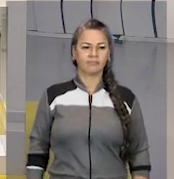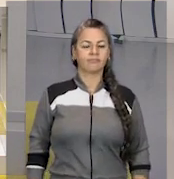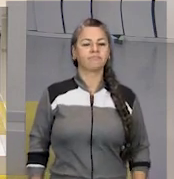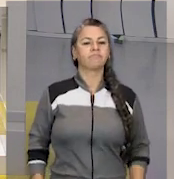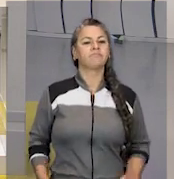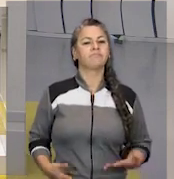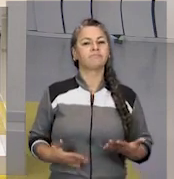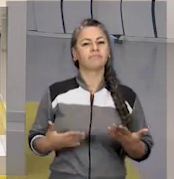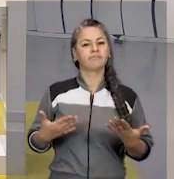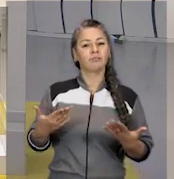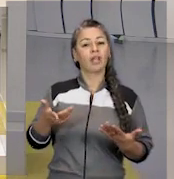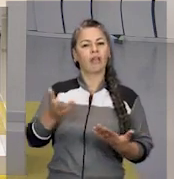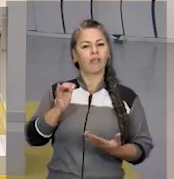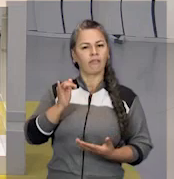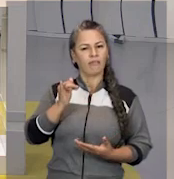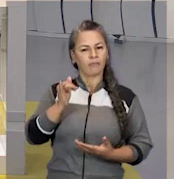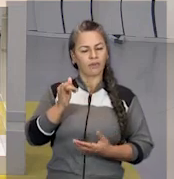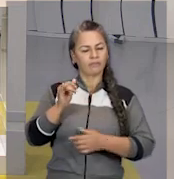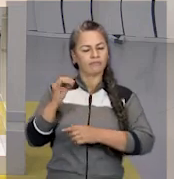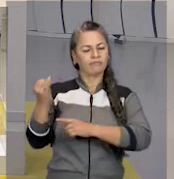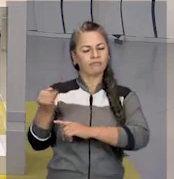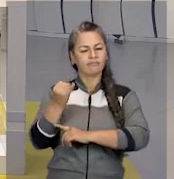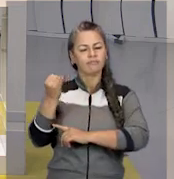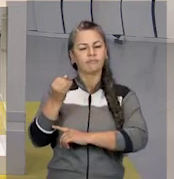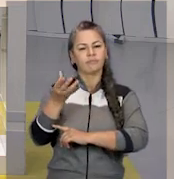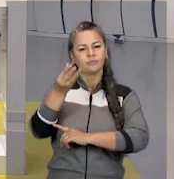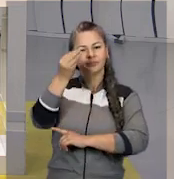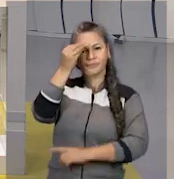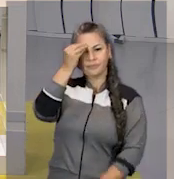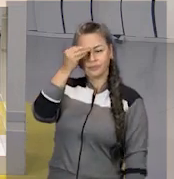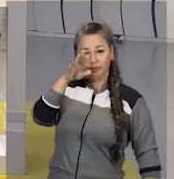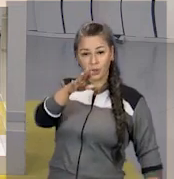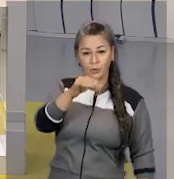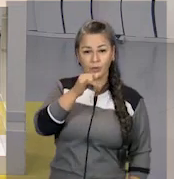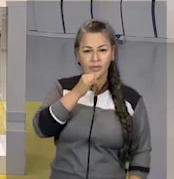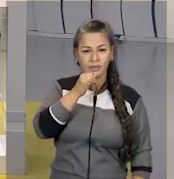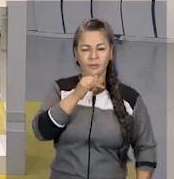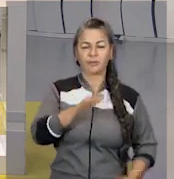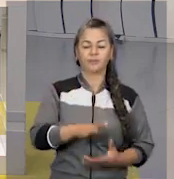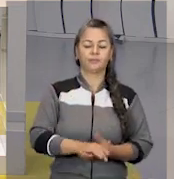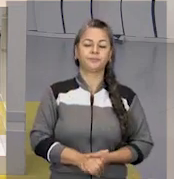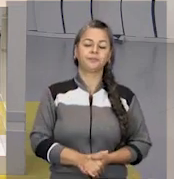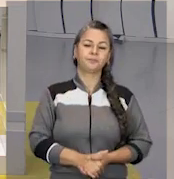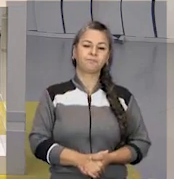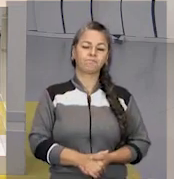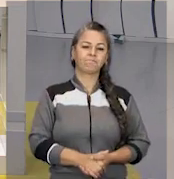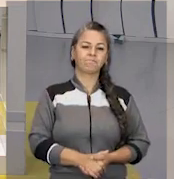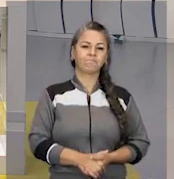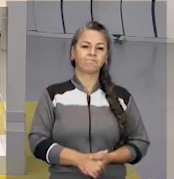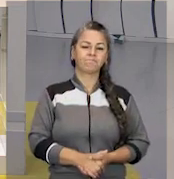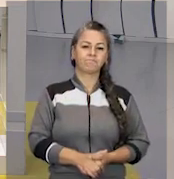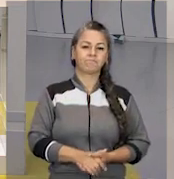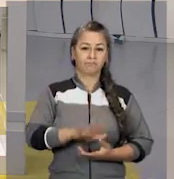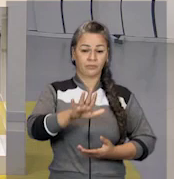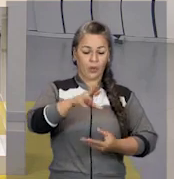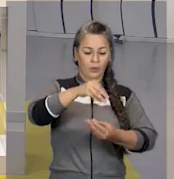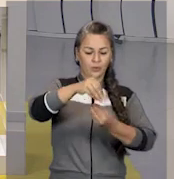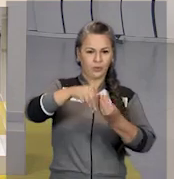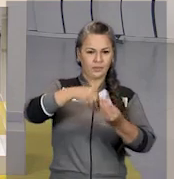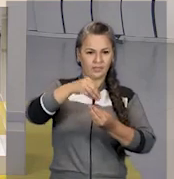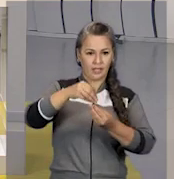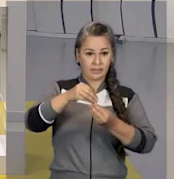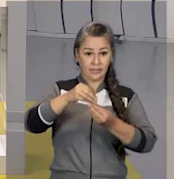processo, outra coisa importante, quando nós colocamos os objetos, vamos colocar as substâncias dentro